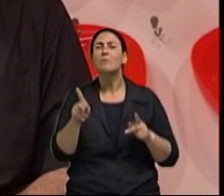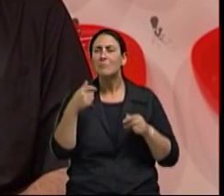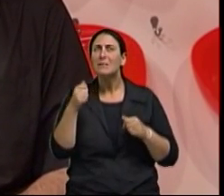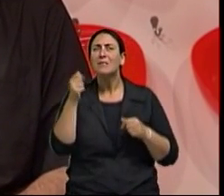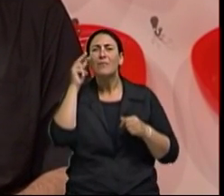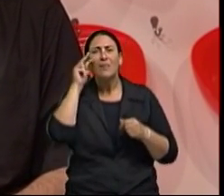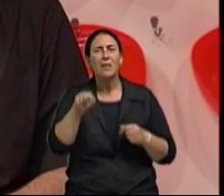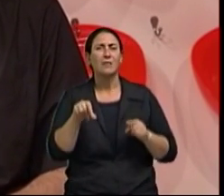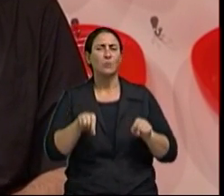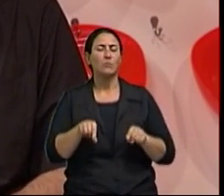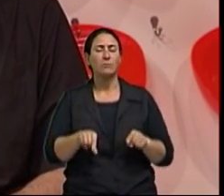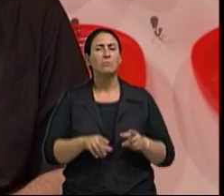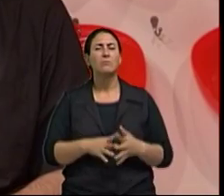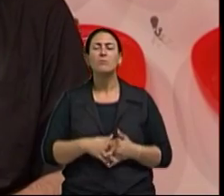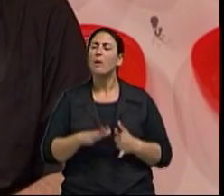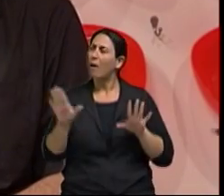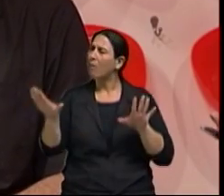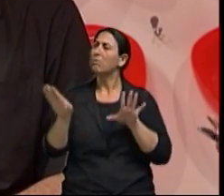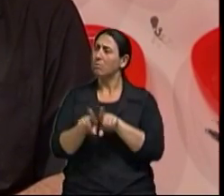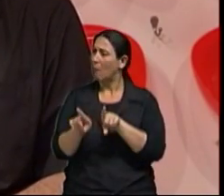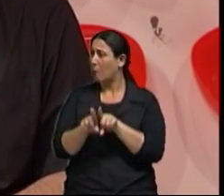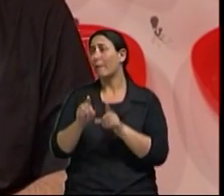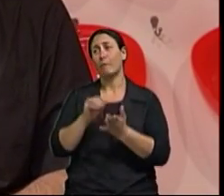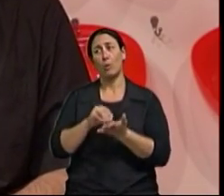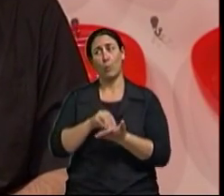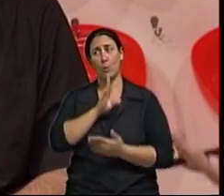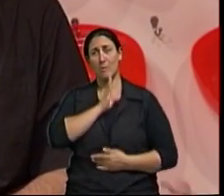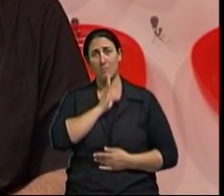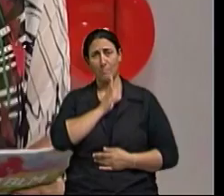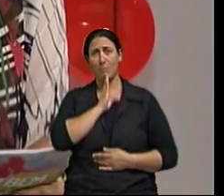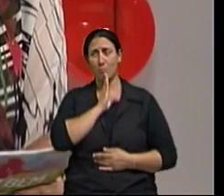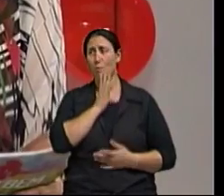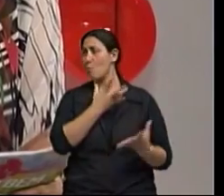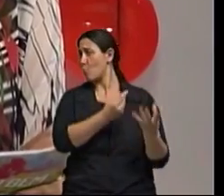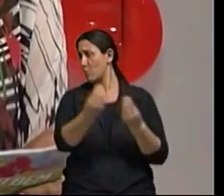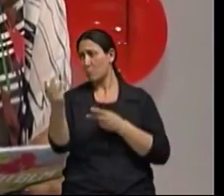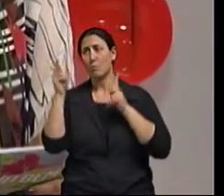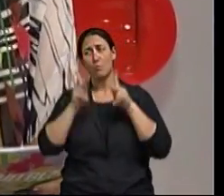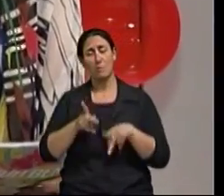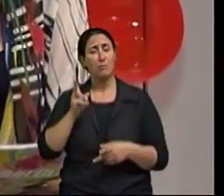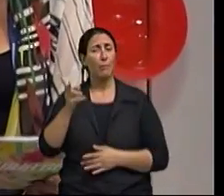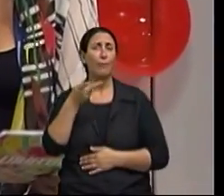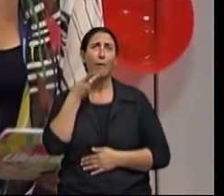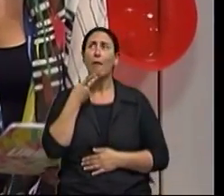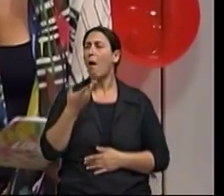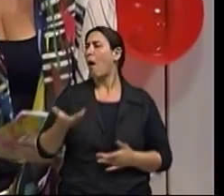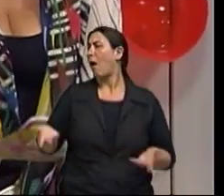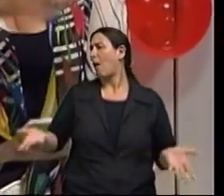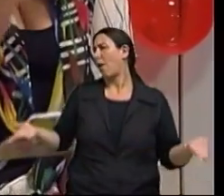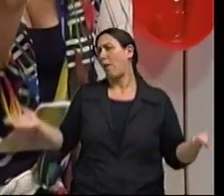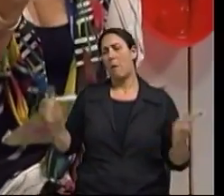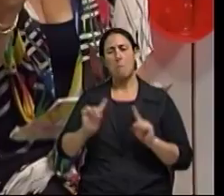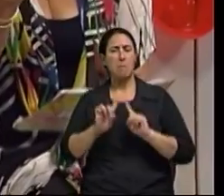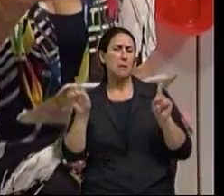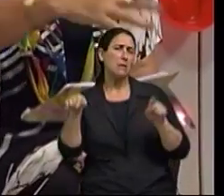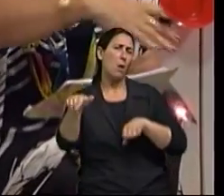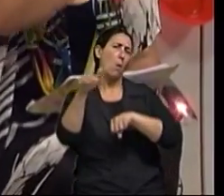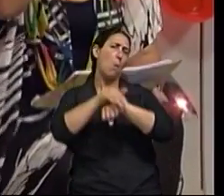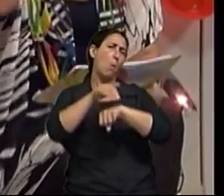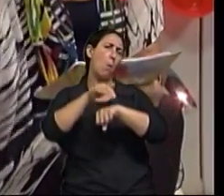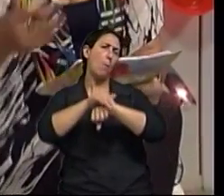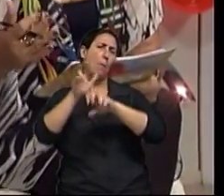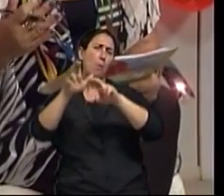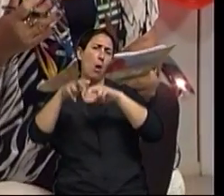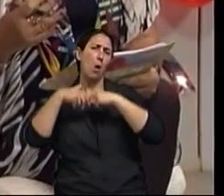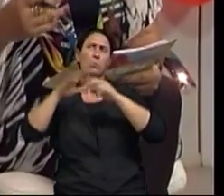isso. Né? E a falta de conhecimento, professor, porque eu ouço muito as pessoas dizerem assim, não, mas isso é culpa do tempo, as